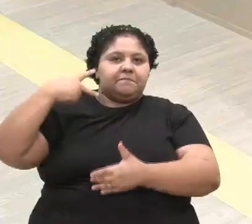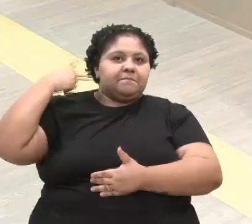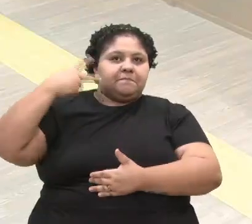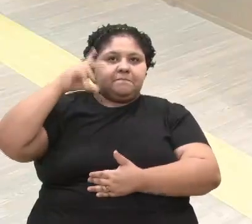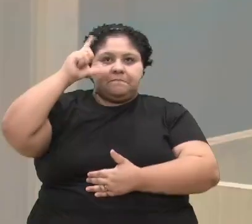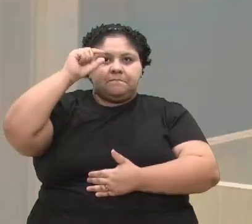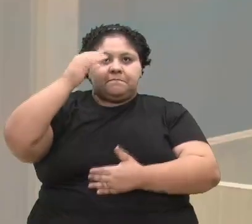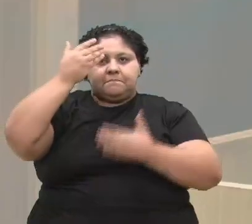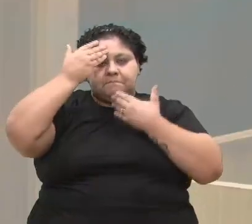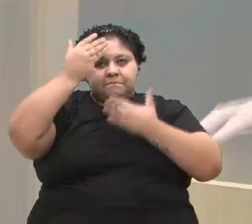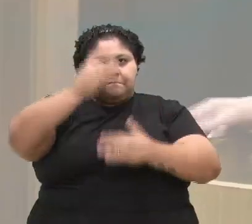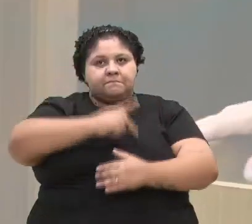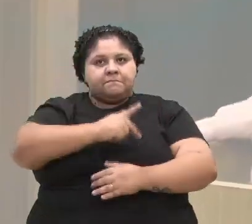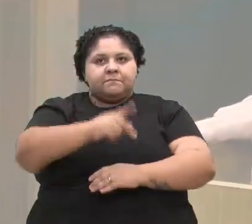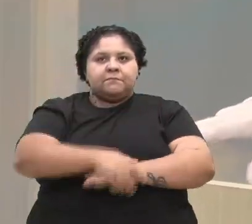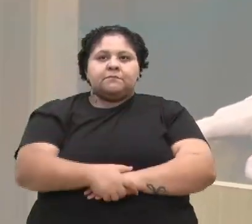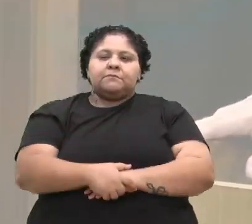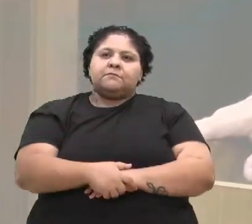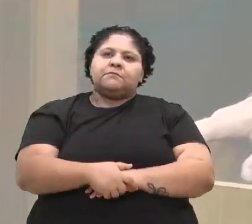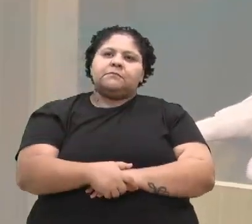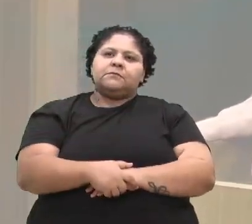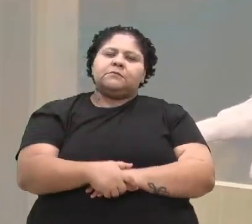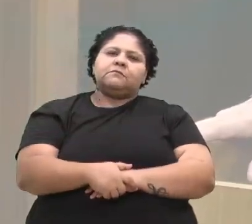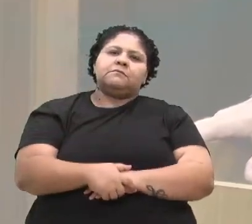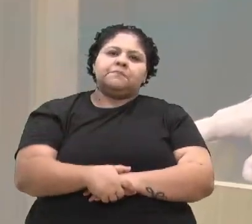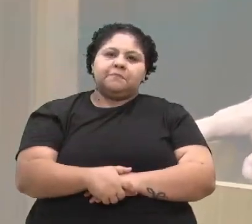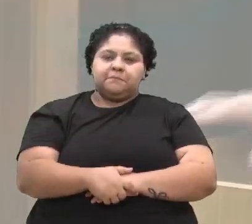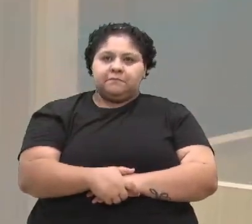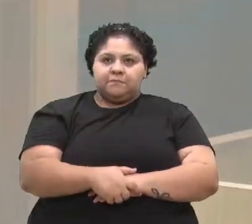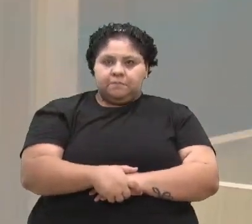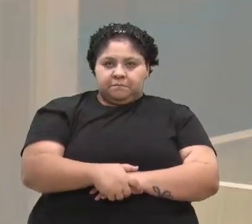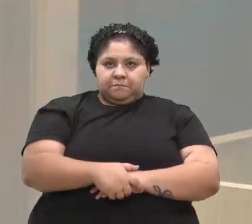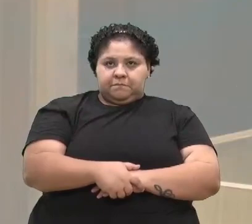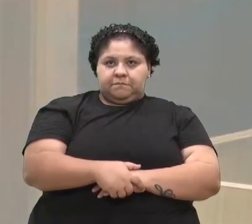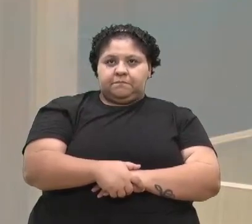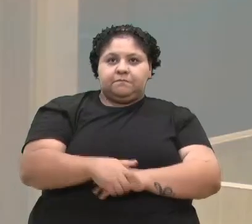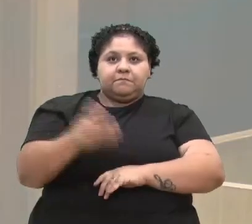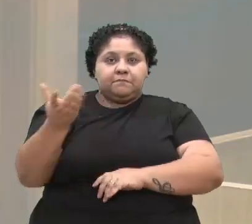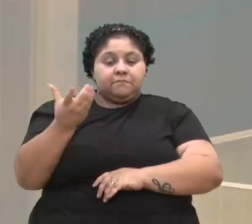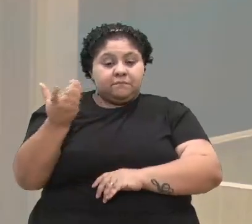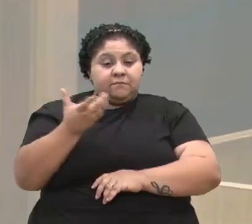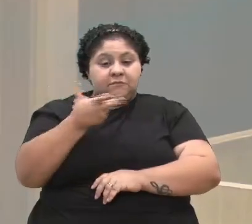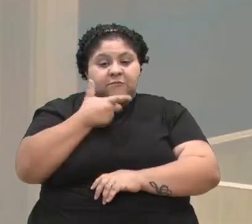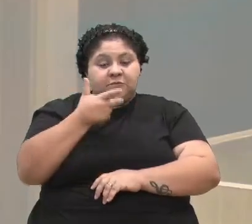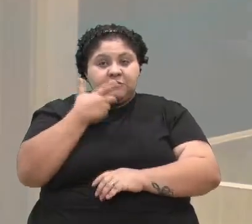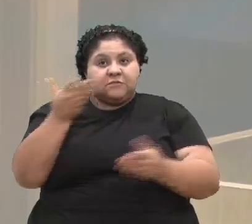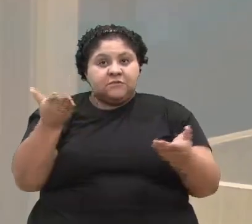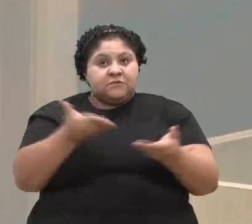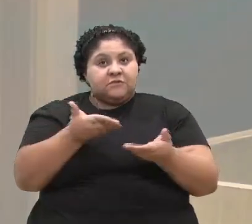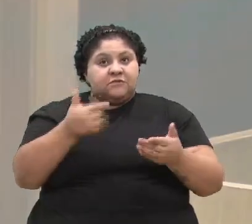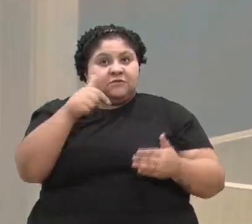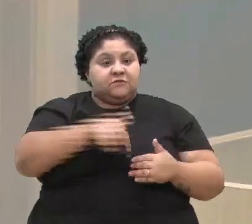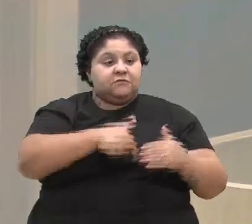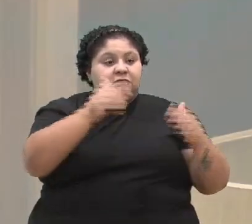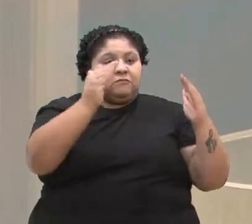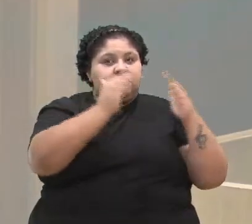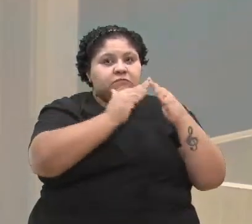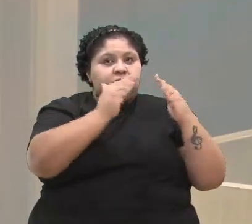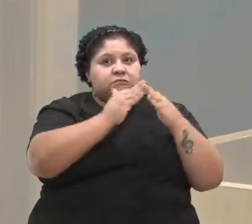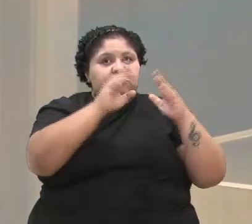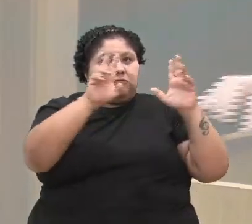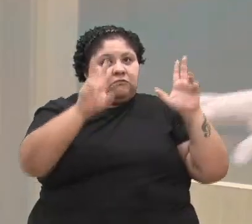Fiscal. Obrigado, senhora presidente, caros colegas. Quero trazer hoje para essa casa um